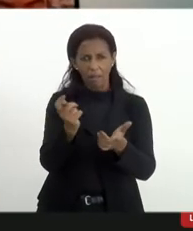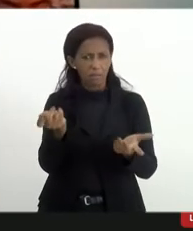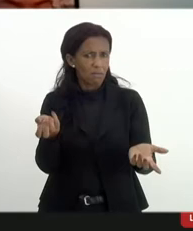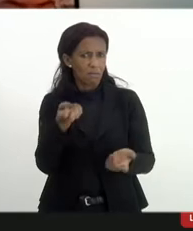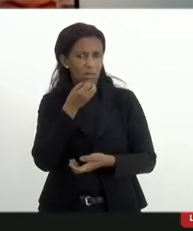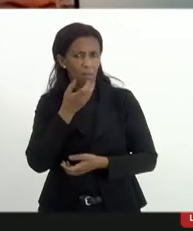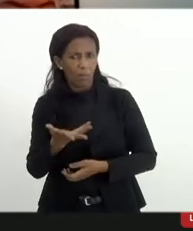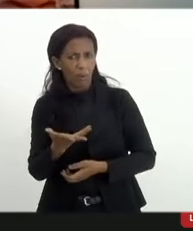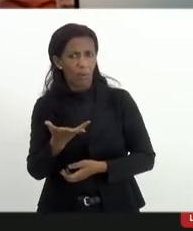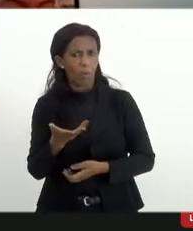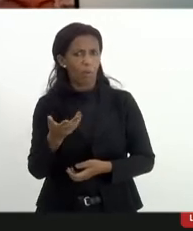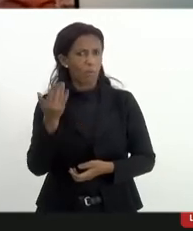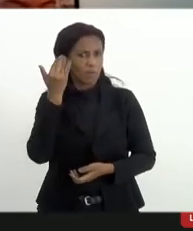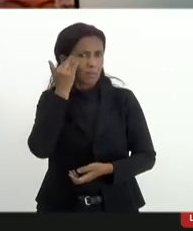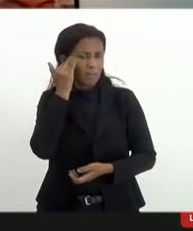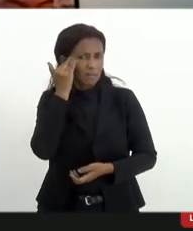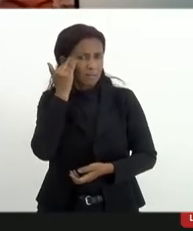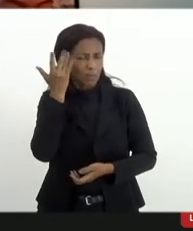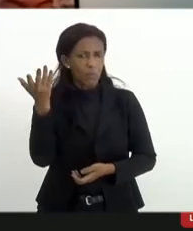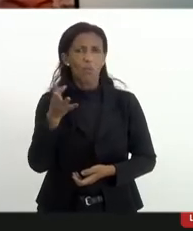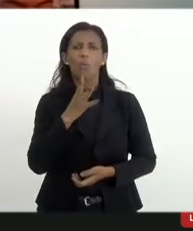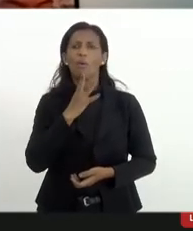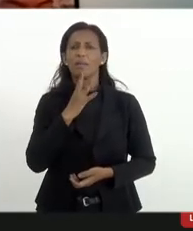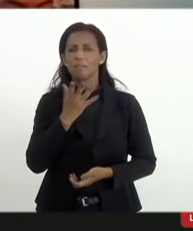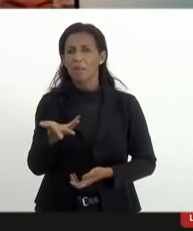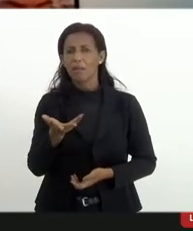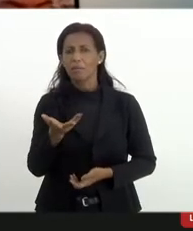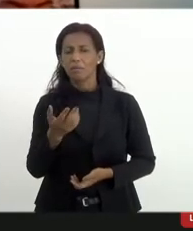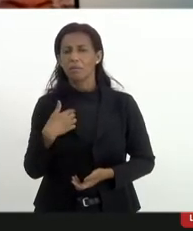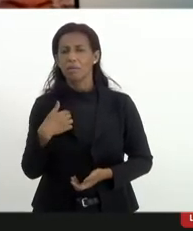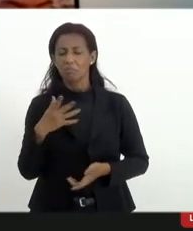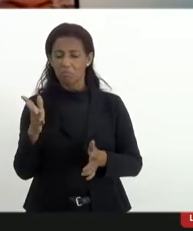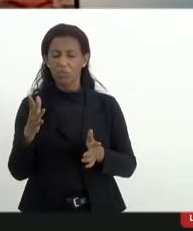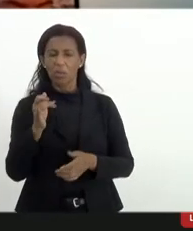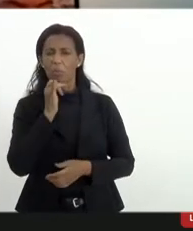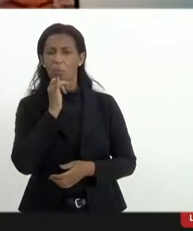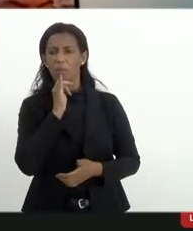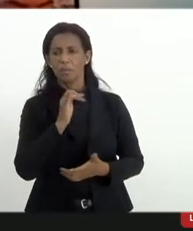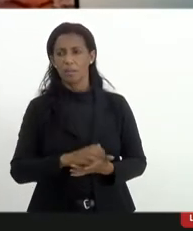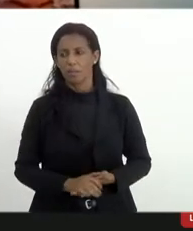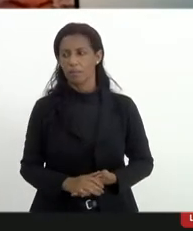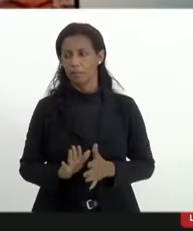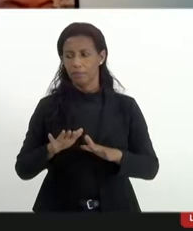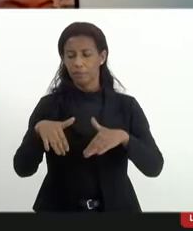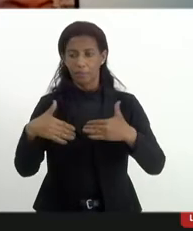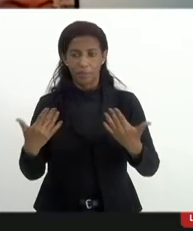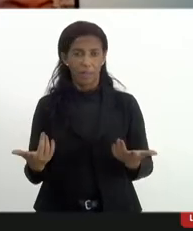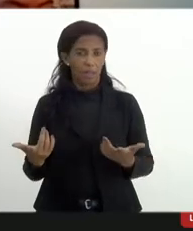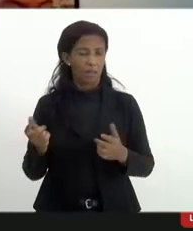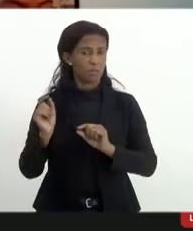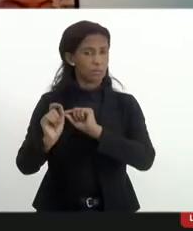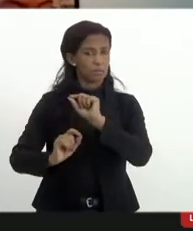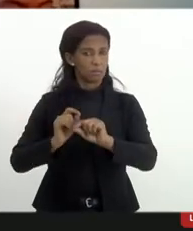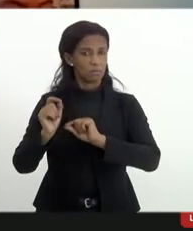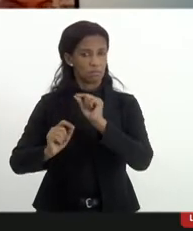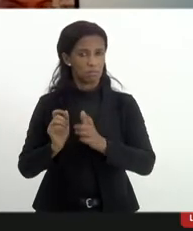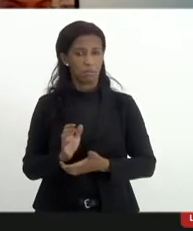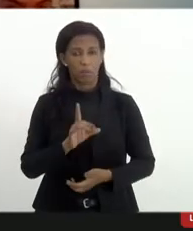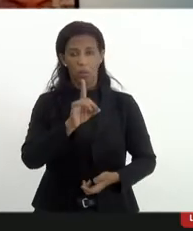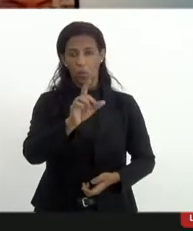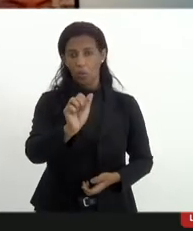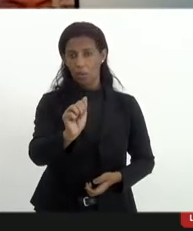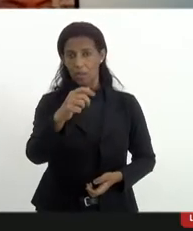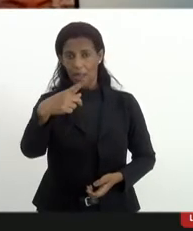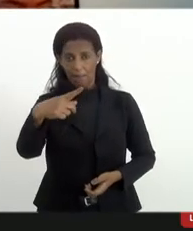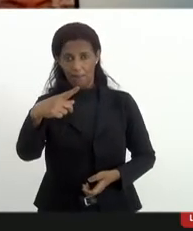suficiente para ter ciência do fato? E vou dar um exemplo bem simplório. É óbvio que se no DAP tiver